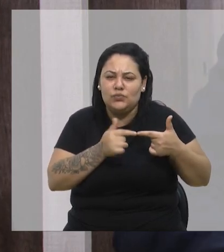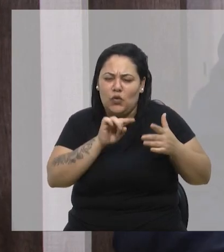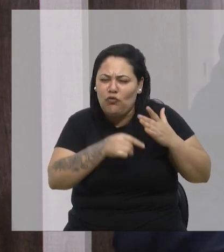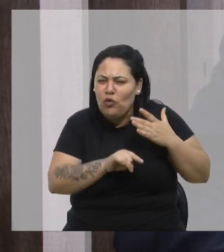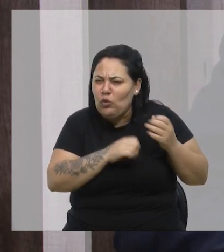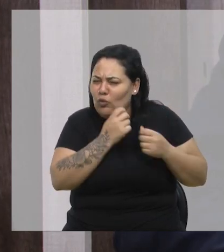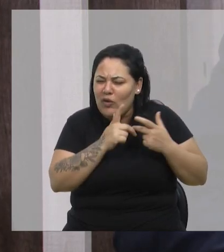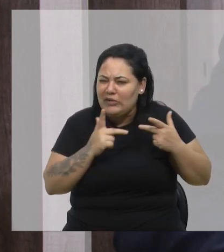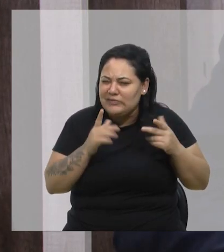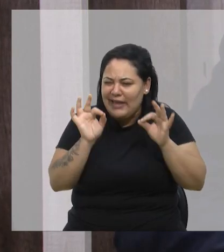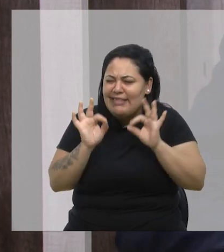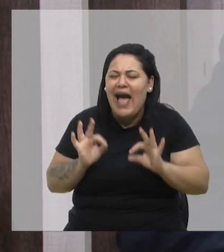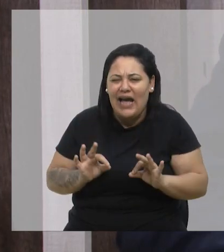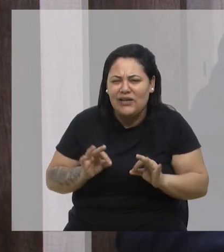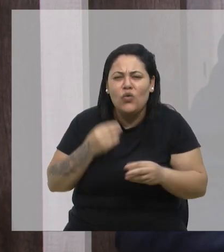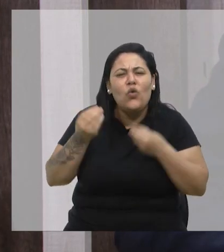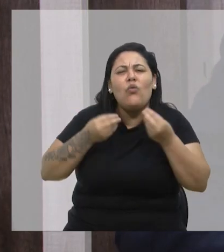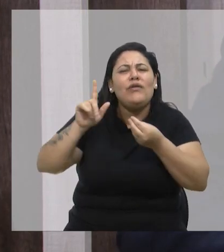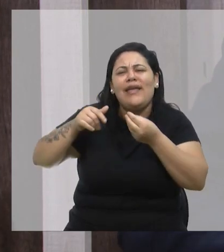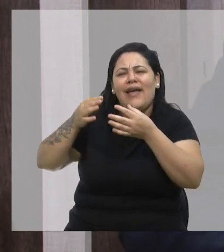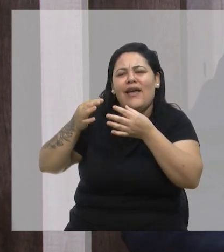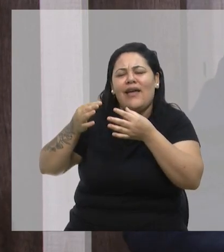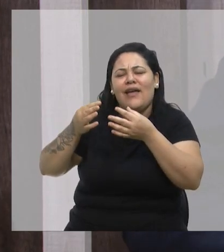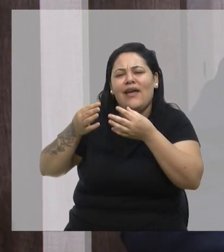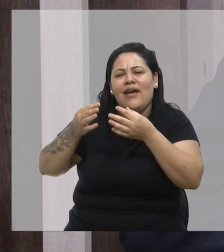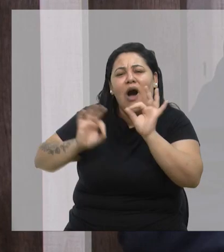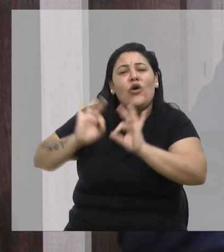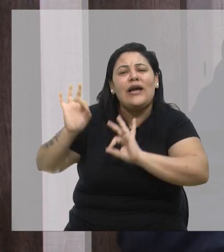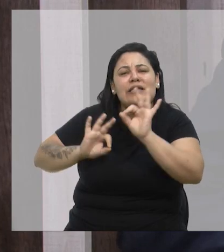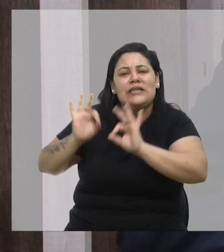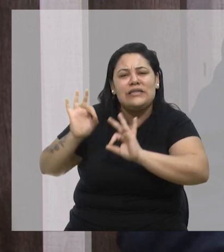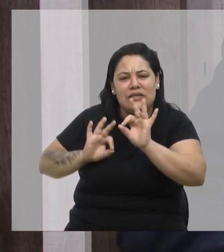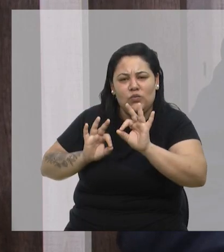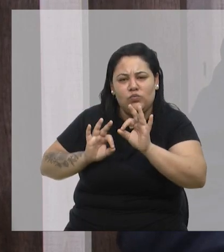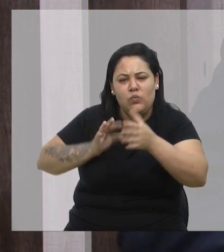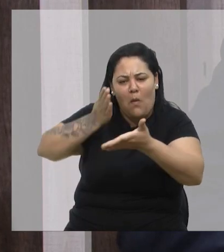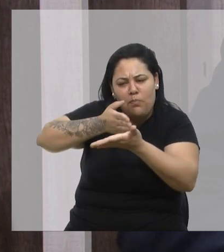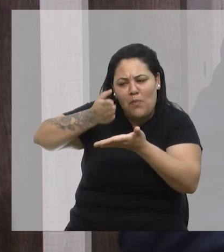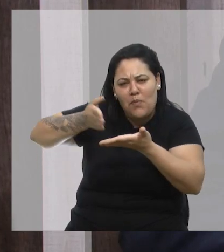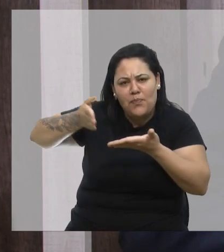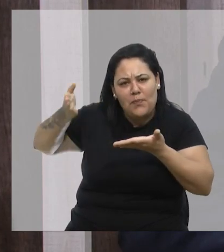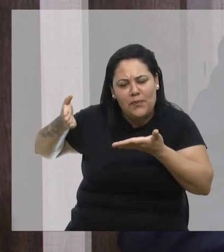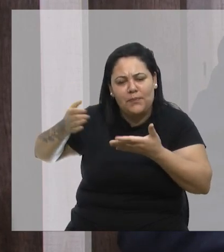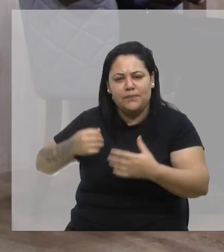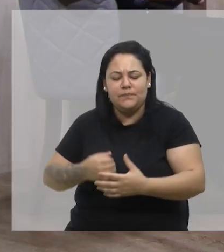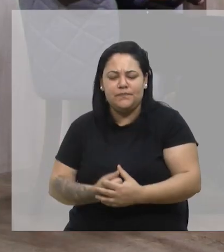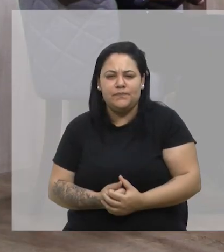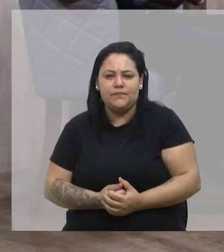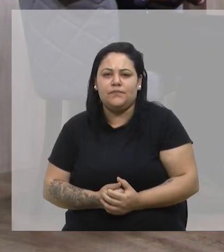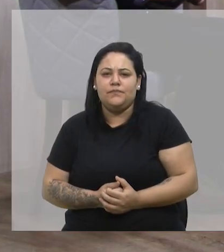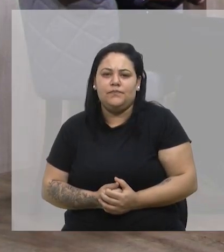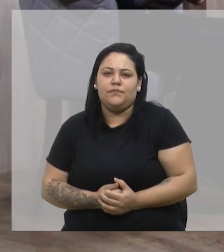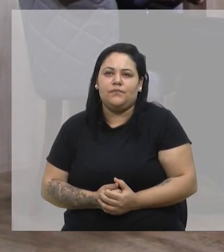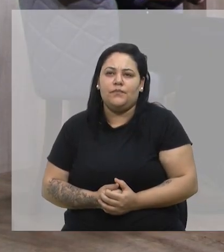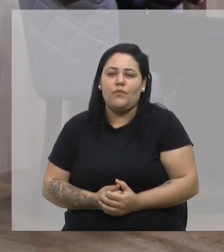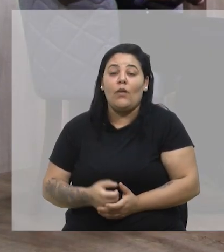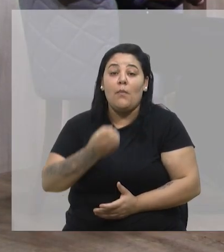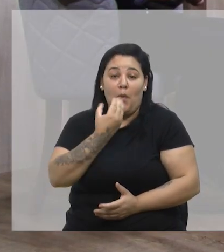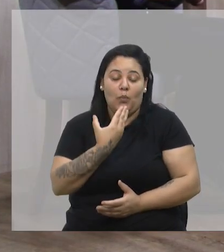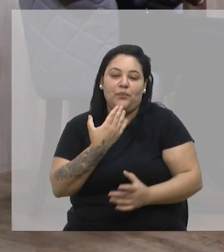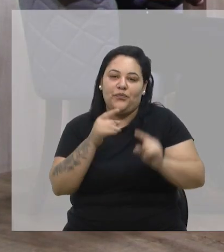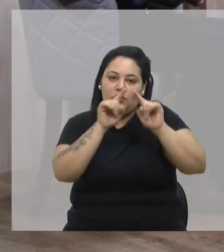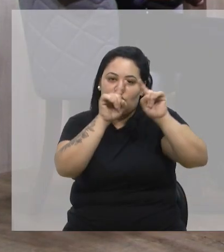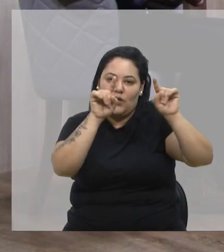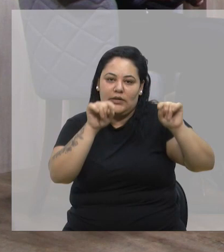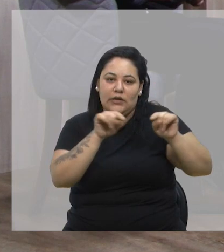gostaria que vocês explicassem também como é que tem funcionado essa organização das abordagens em quadrinhos. Bom,